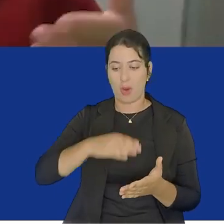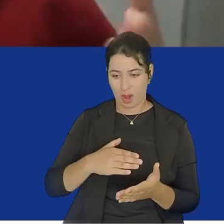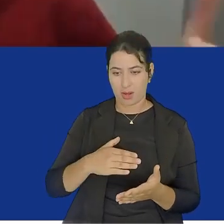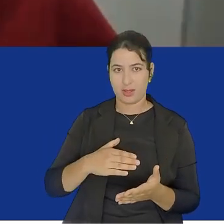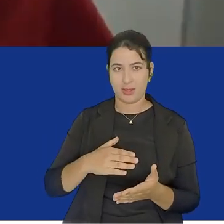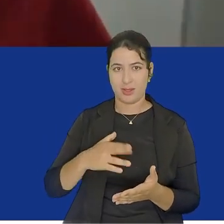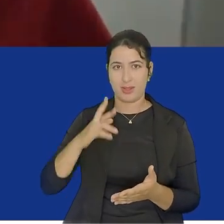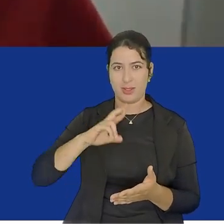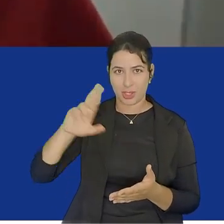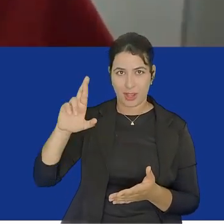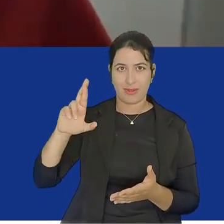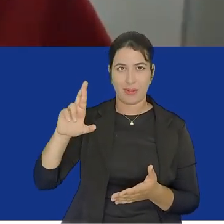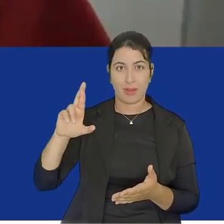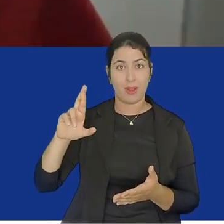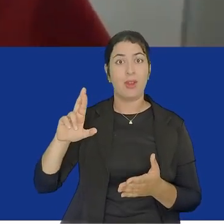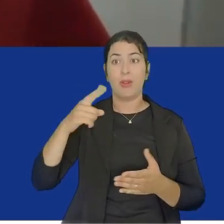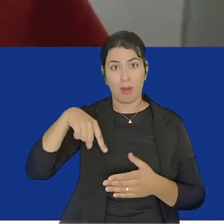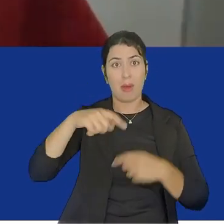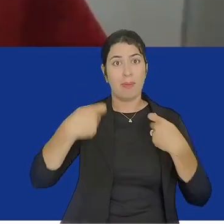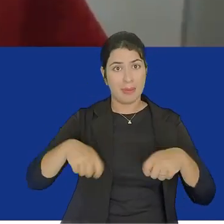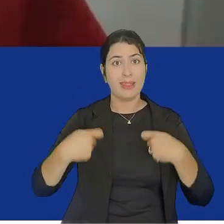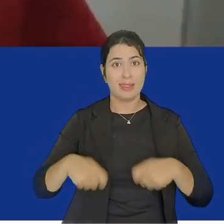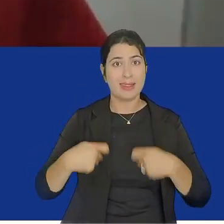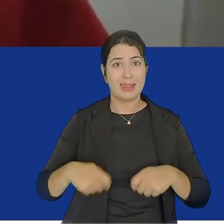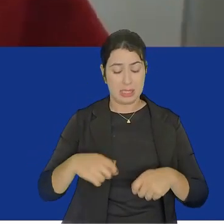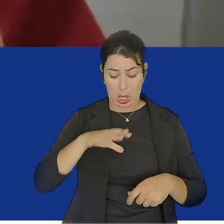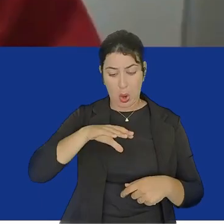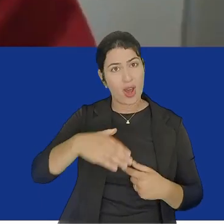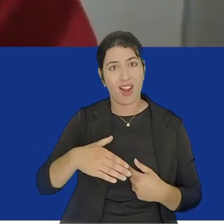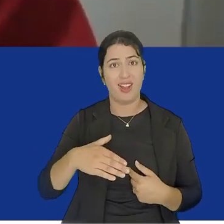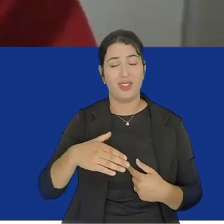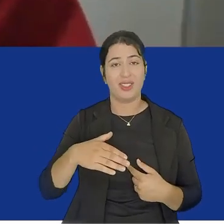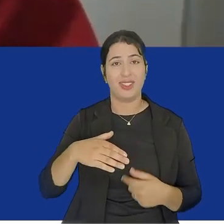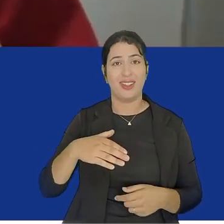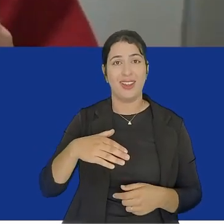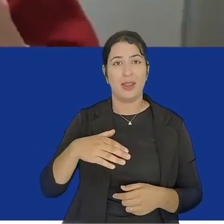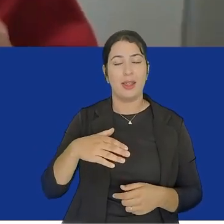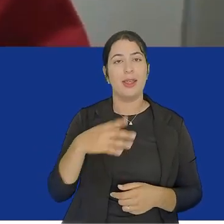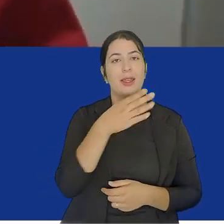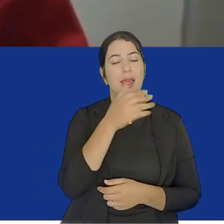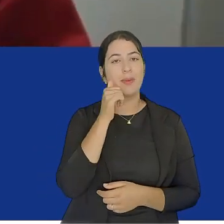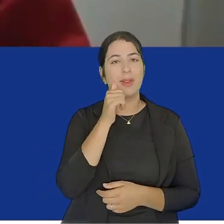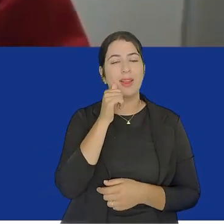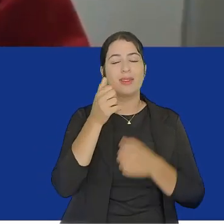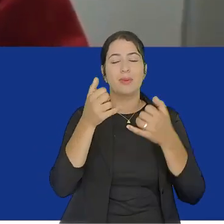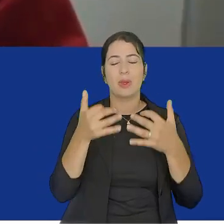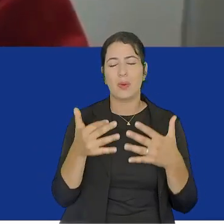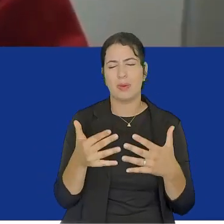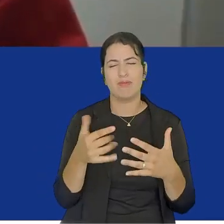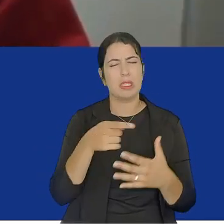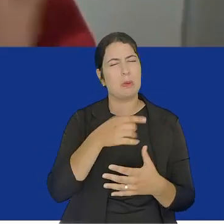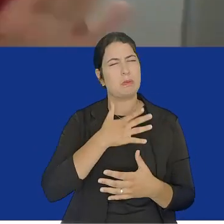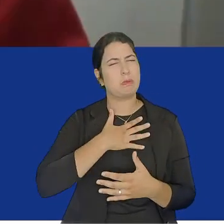que ter coragem de liderar, que para ser líder precisa ter coragem. E ela deu uma régua que eu achei tão